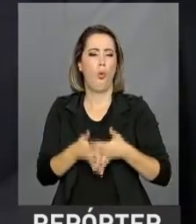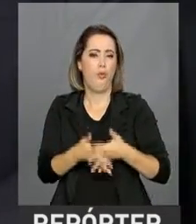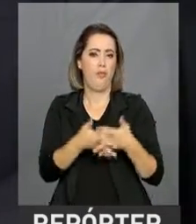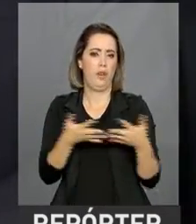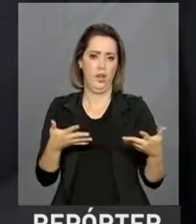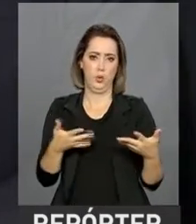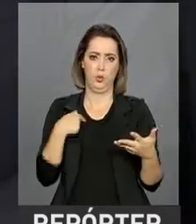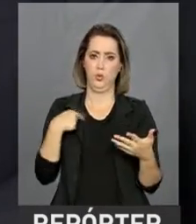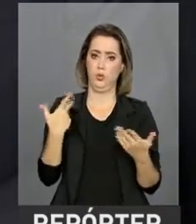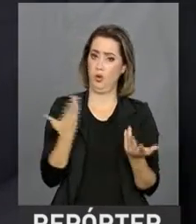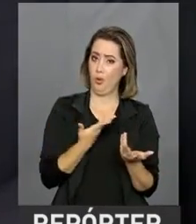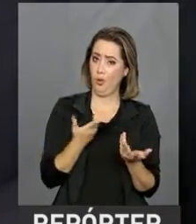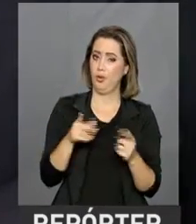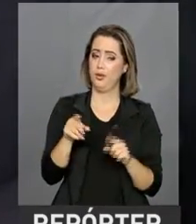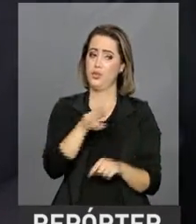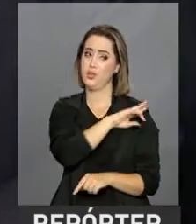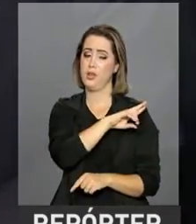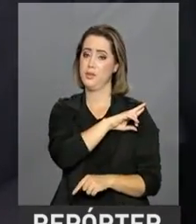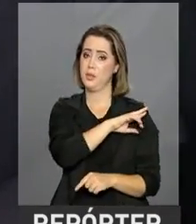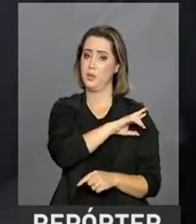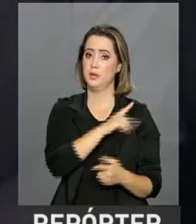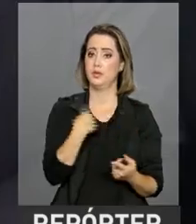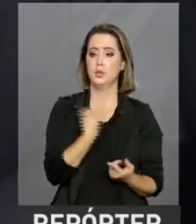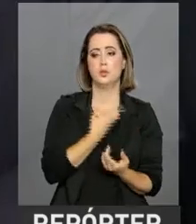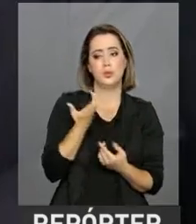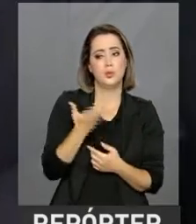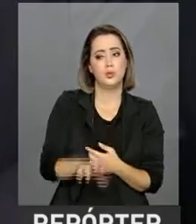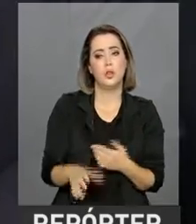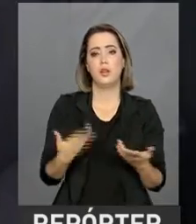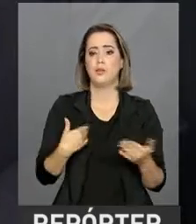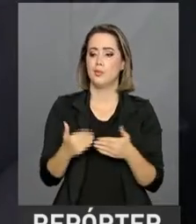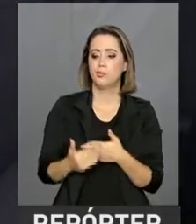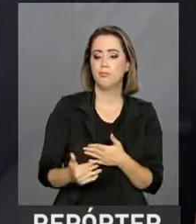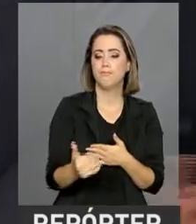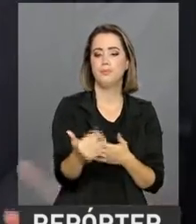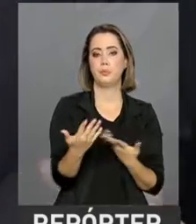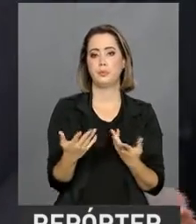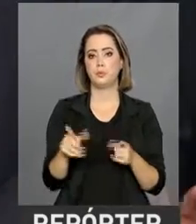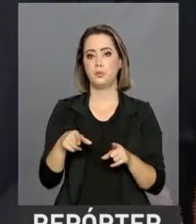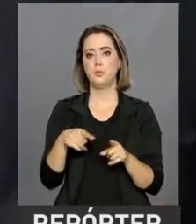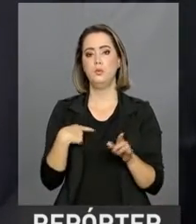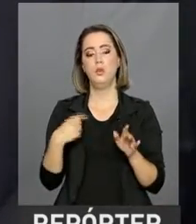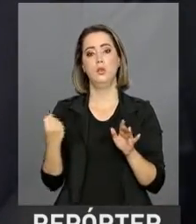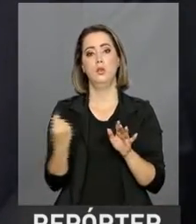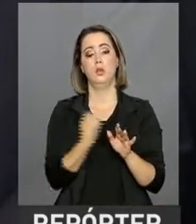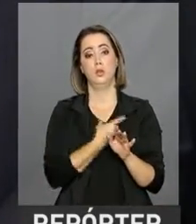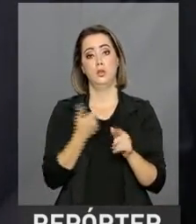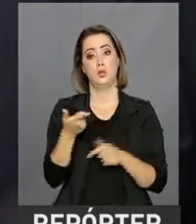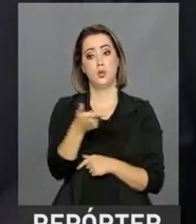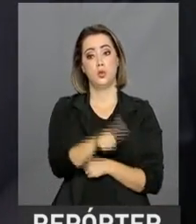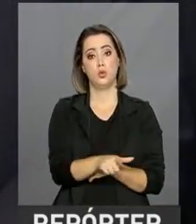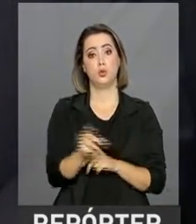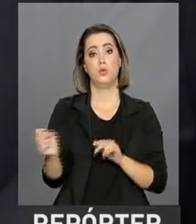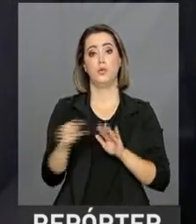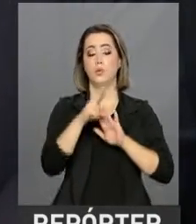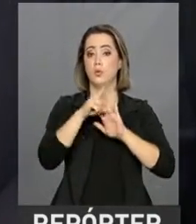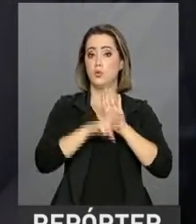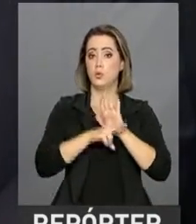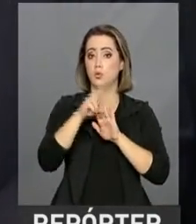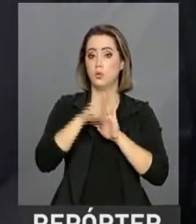queremos neste momento levar adiante portanto disciplinando repito a previdência